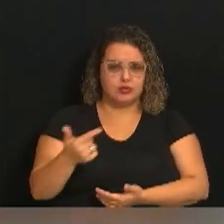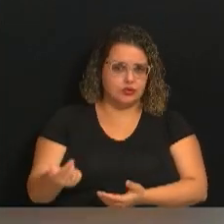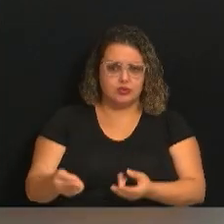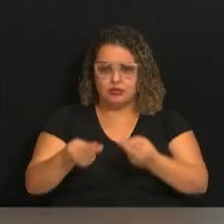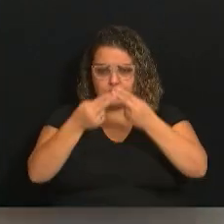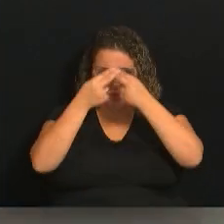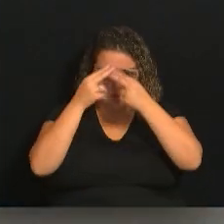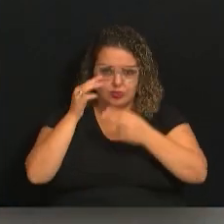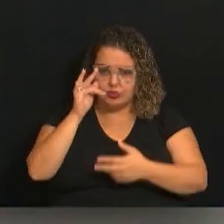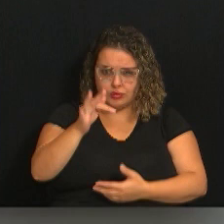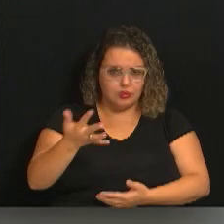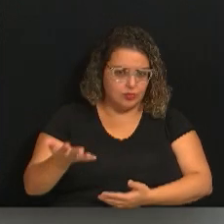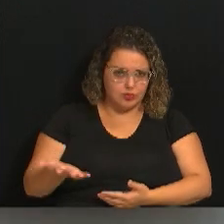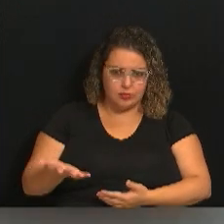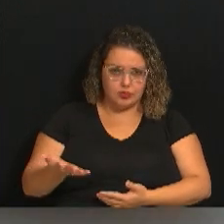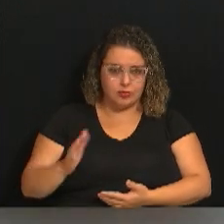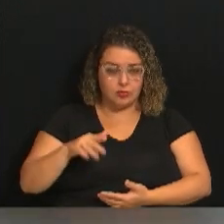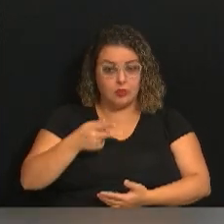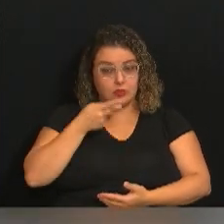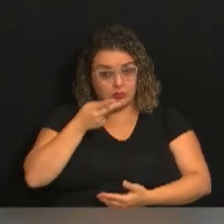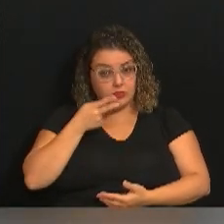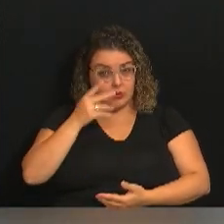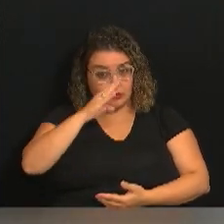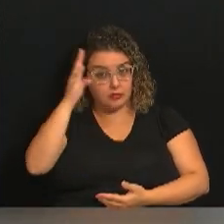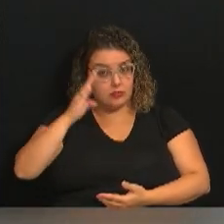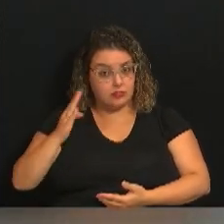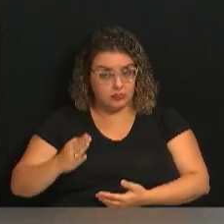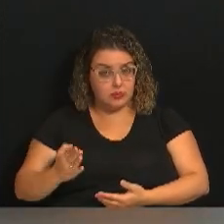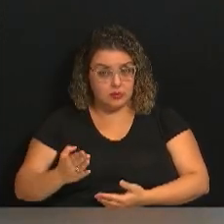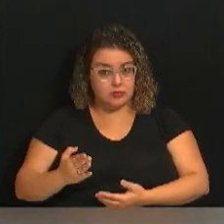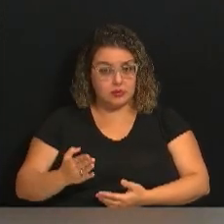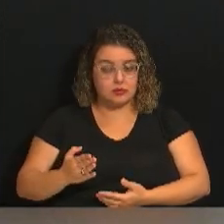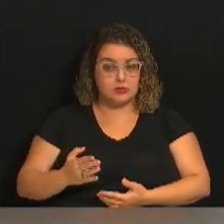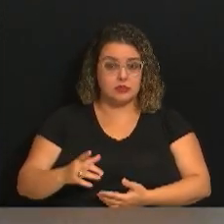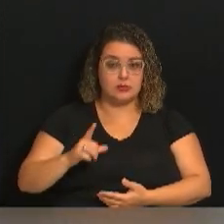futuro. Quando a gente fala do Brasil, a gente tem cerca de